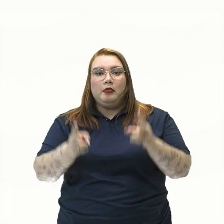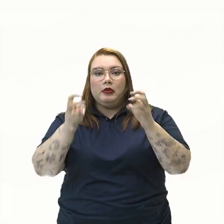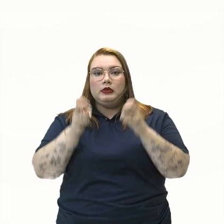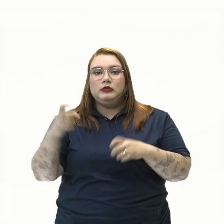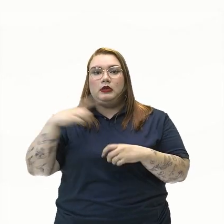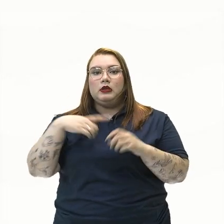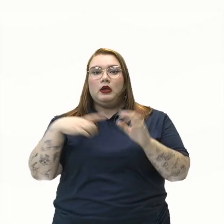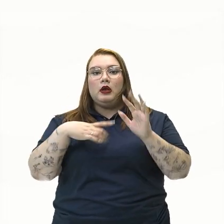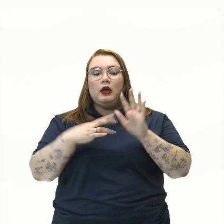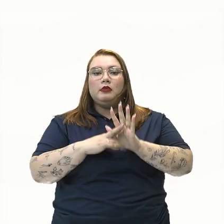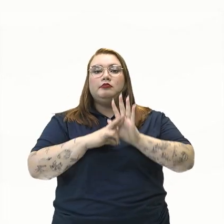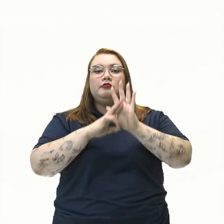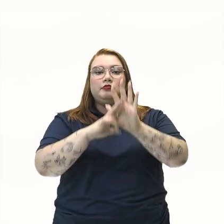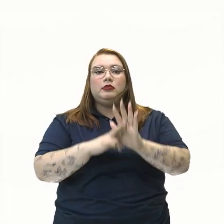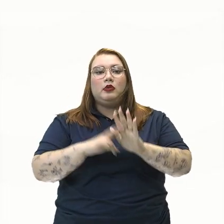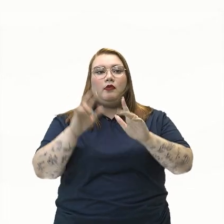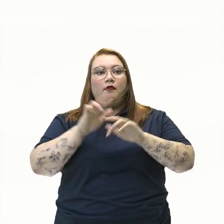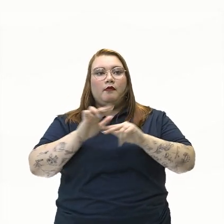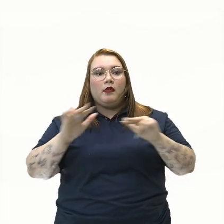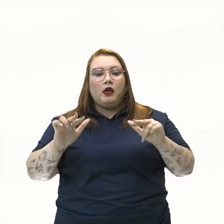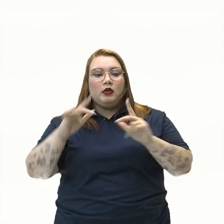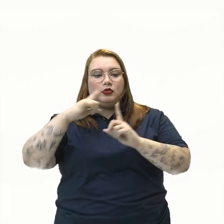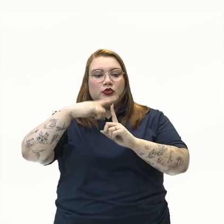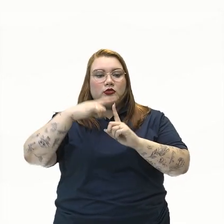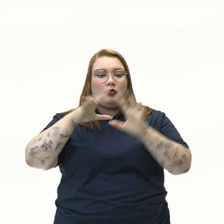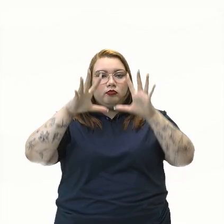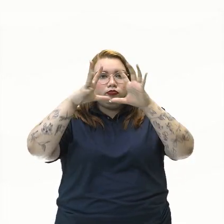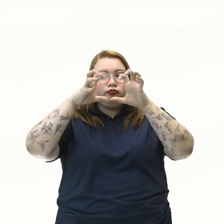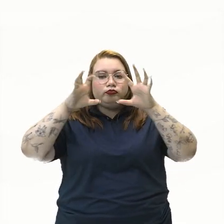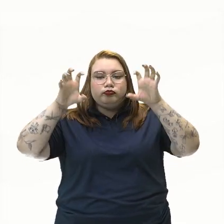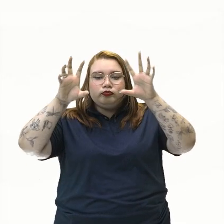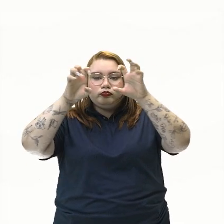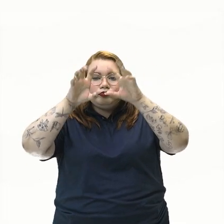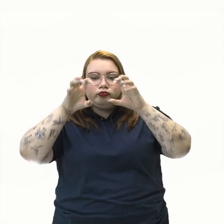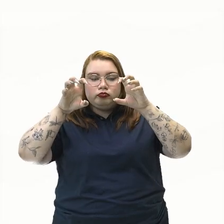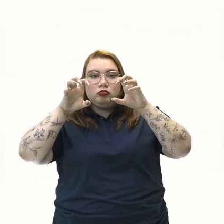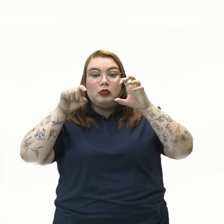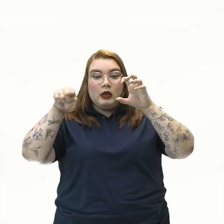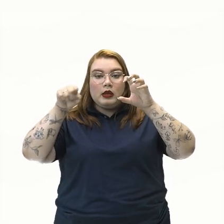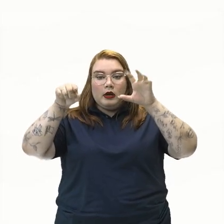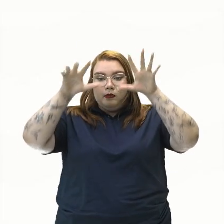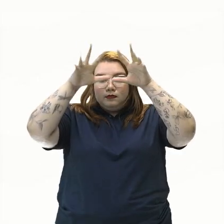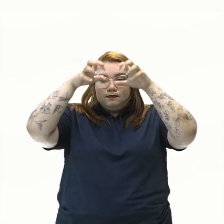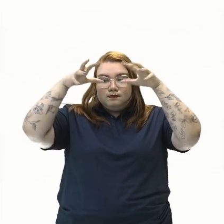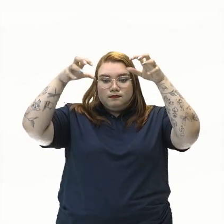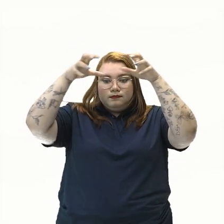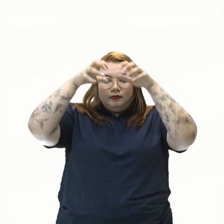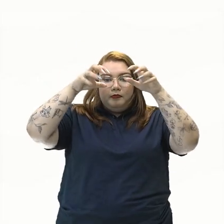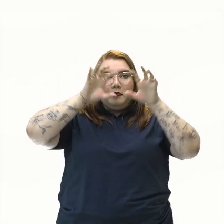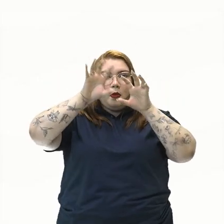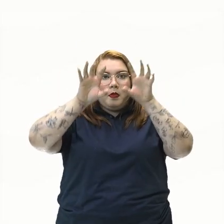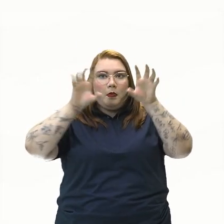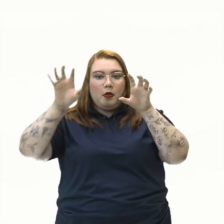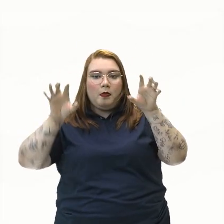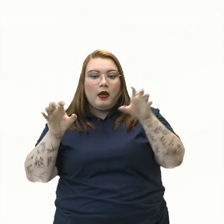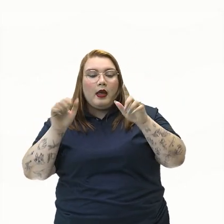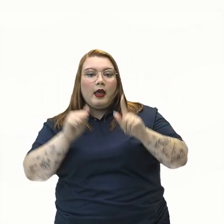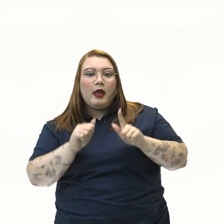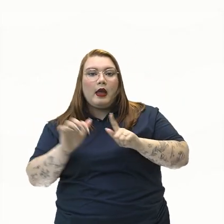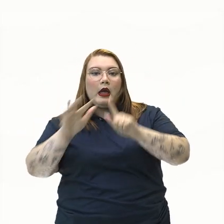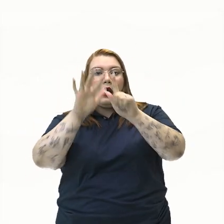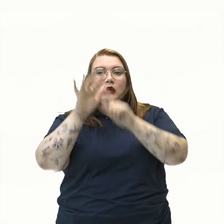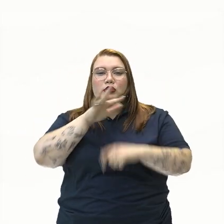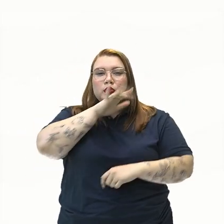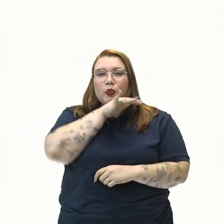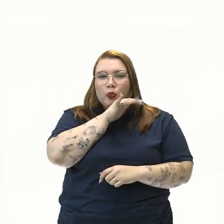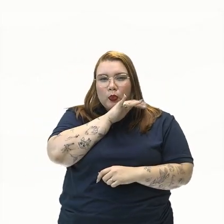aqui a representação de várias nuvens. Vamos imaginar que essas nuvens apresentam aqui uma grande quantidade de gases que são